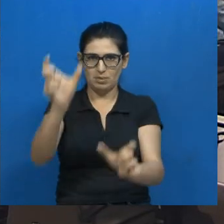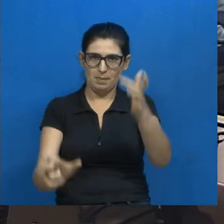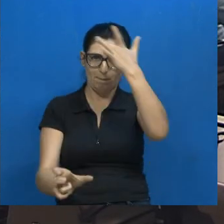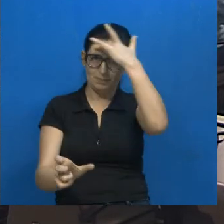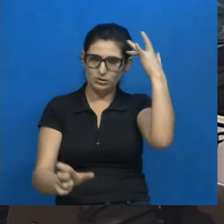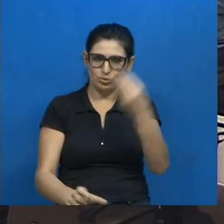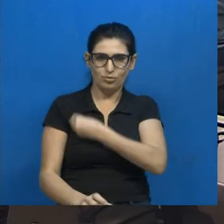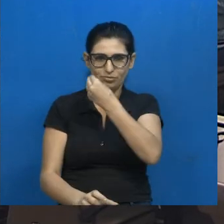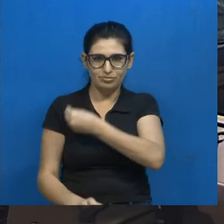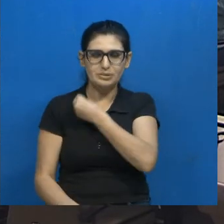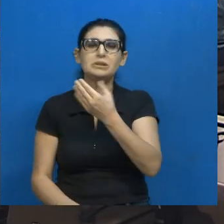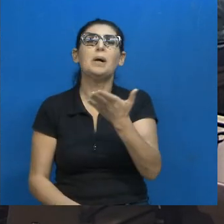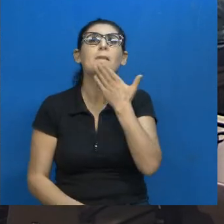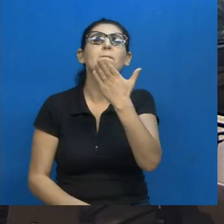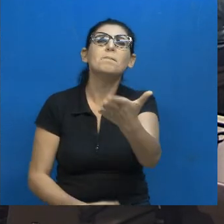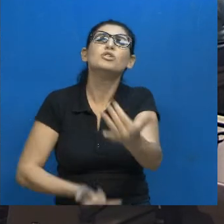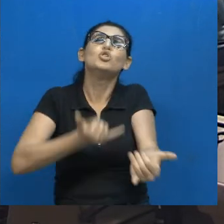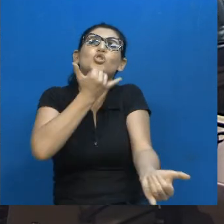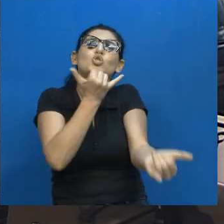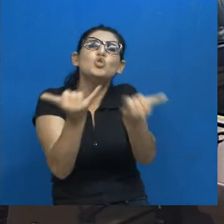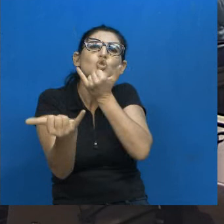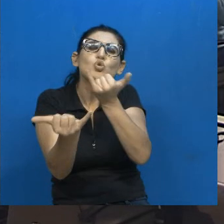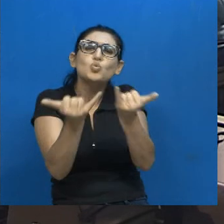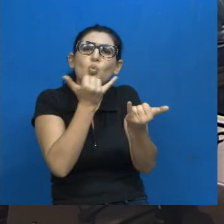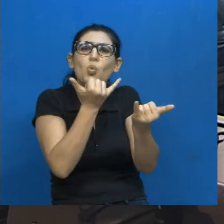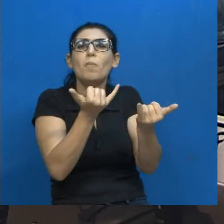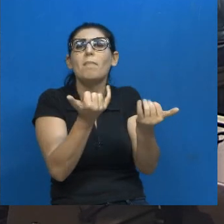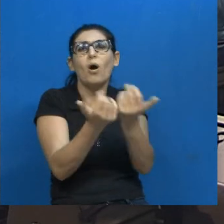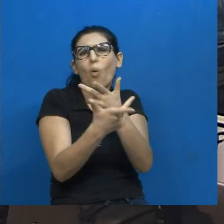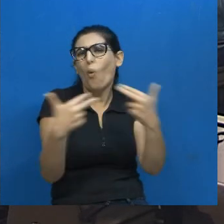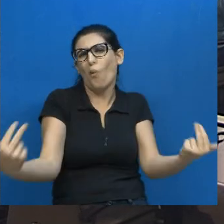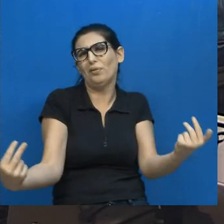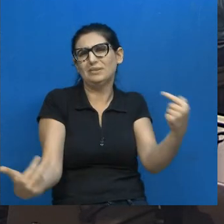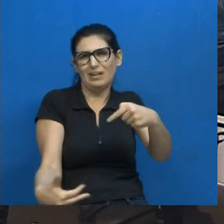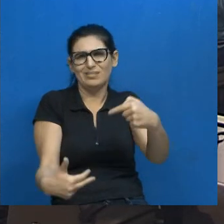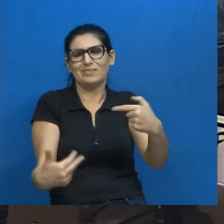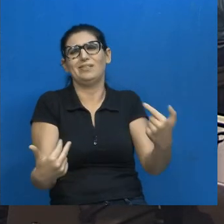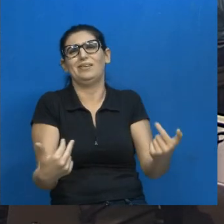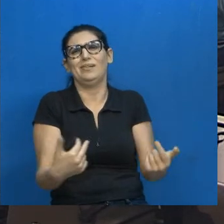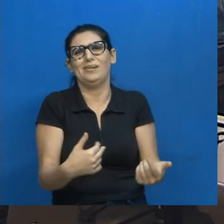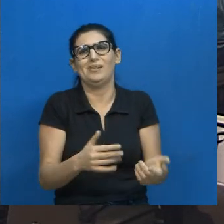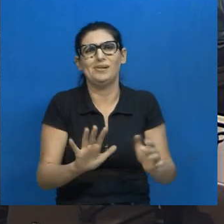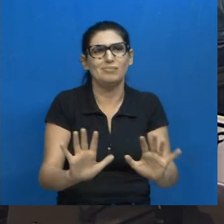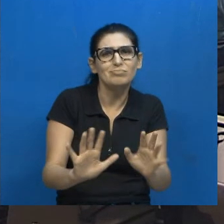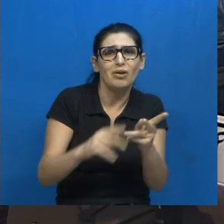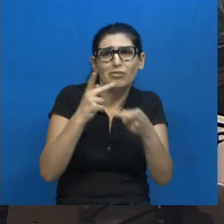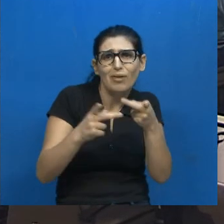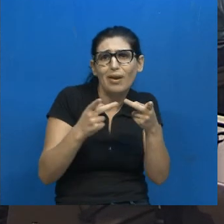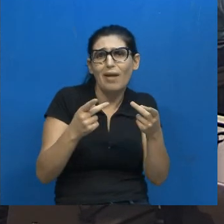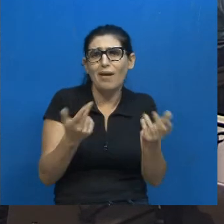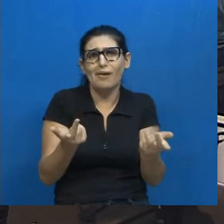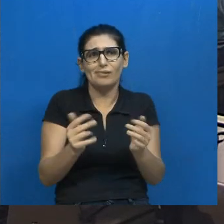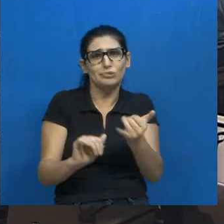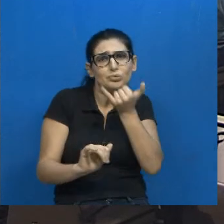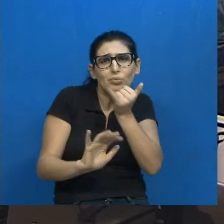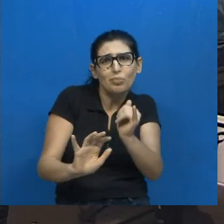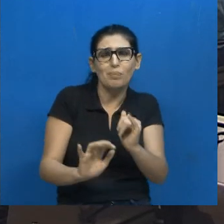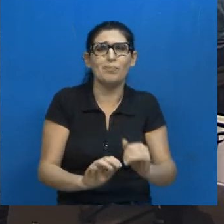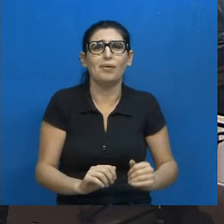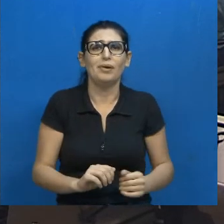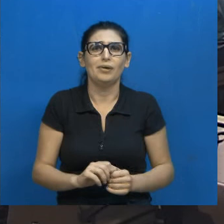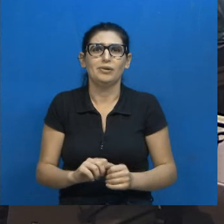pedir desculpa, talvez pelo desagrado de alguma coisa que a gente aqui cometeu, dizer para vocês que eu me comprometo que